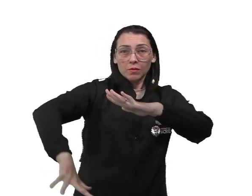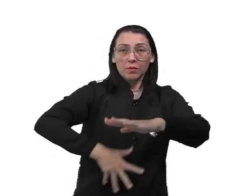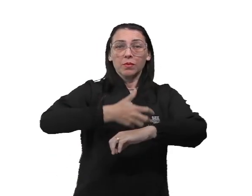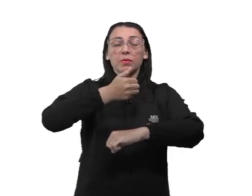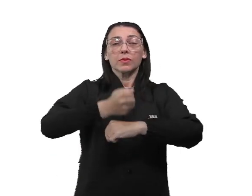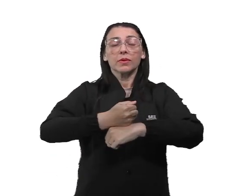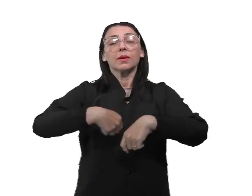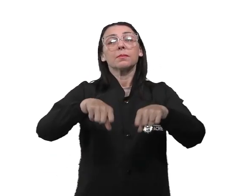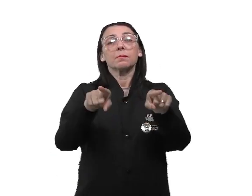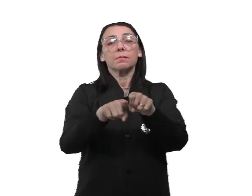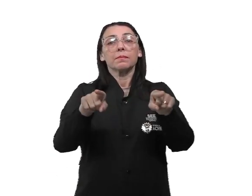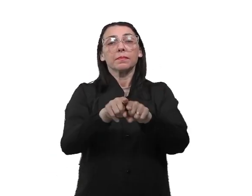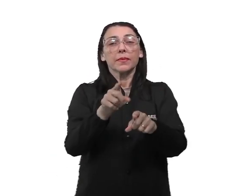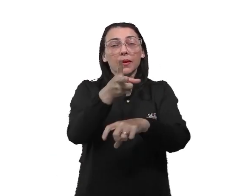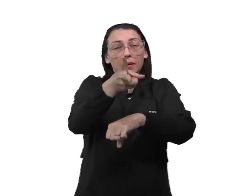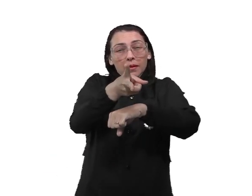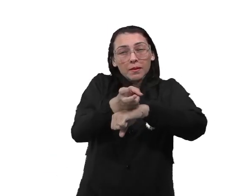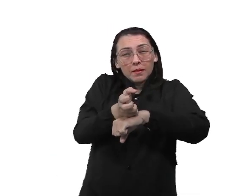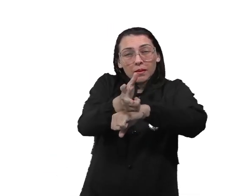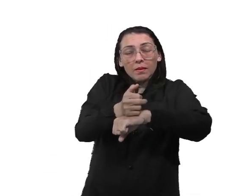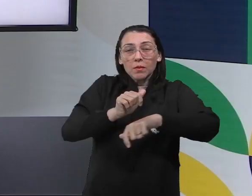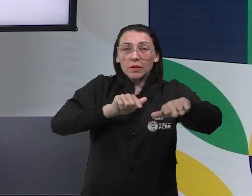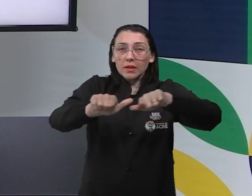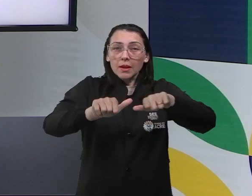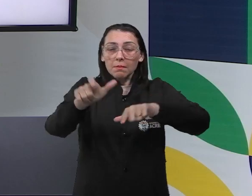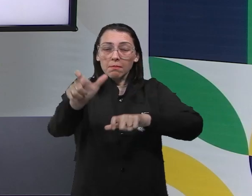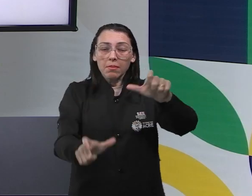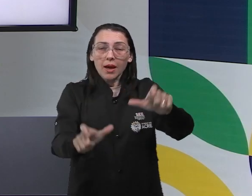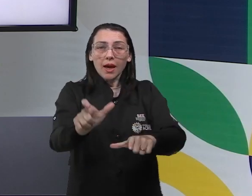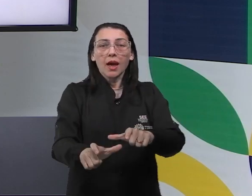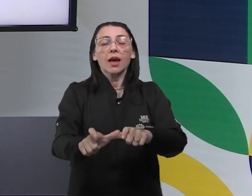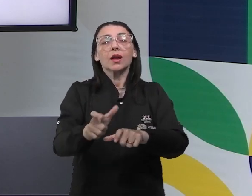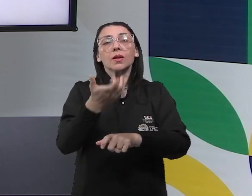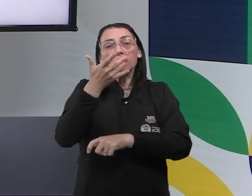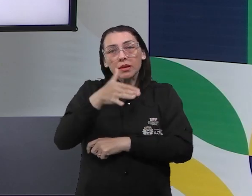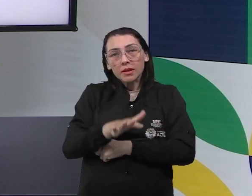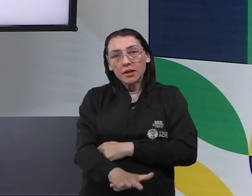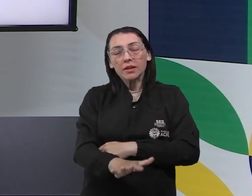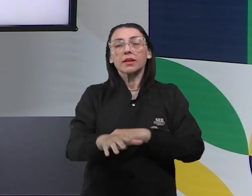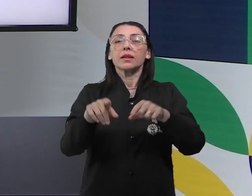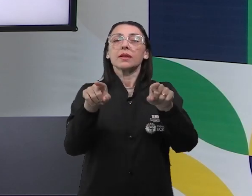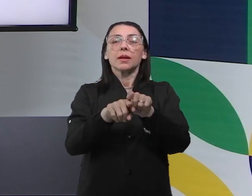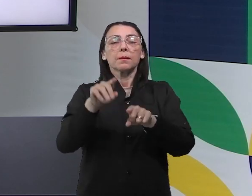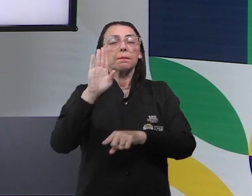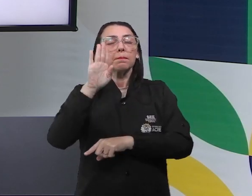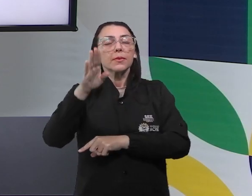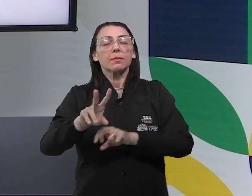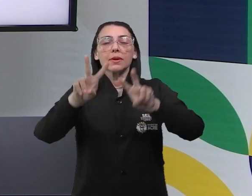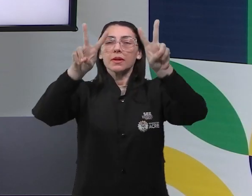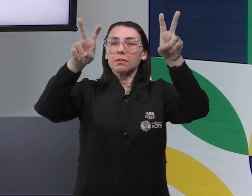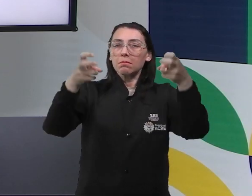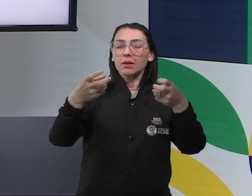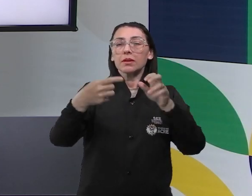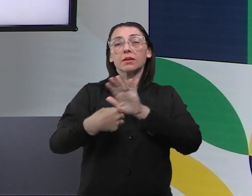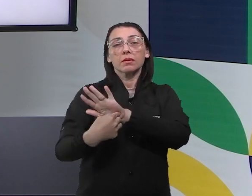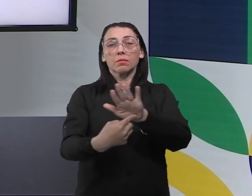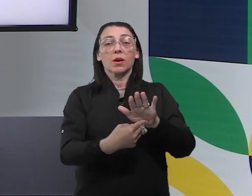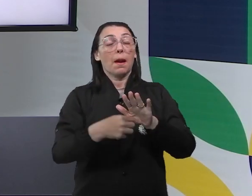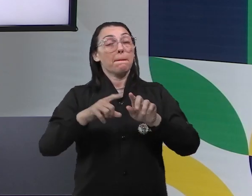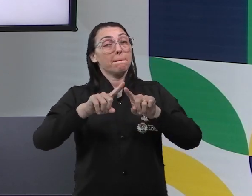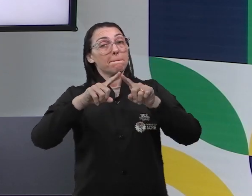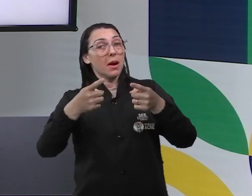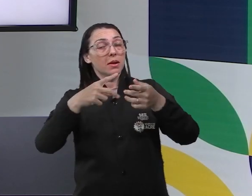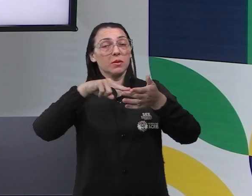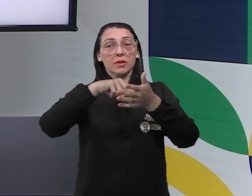e exploração do trabalho infantil. Essa é uma das principais temáticas que aparecem. Não